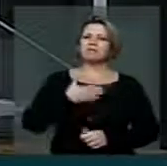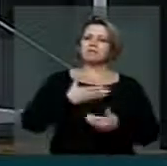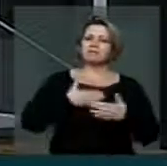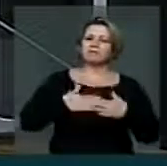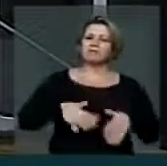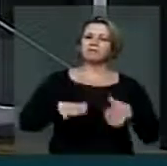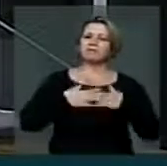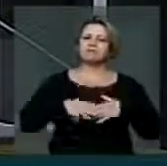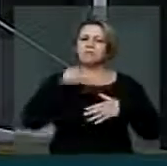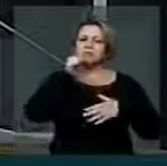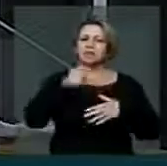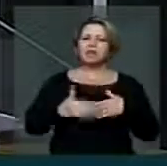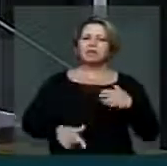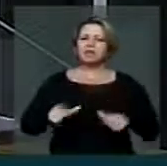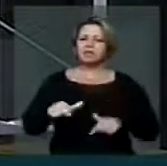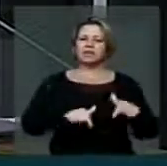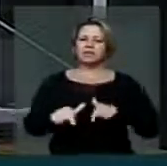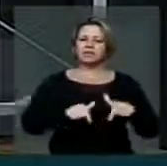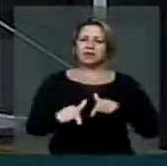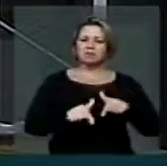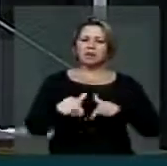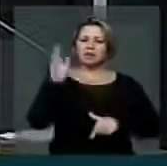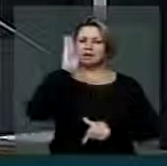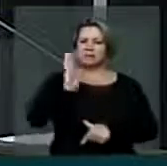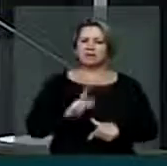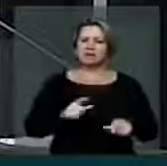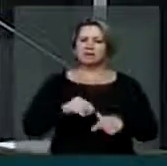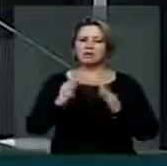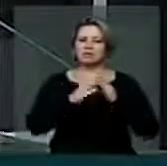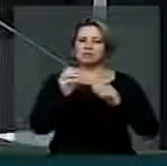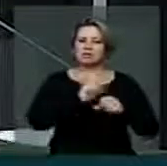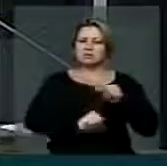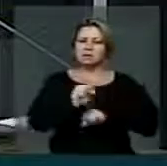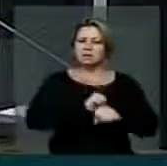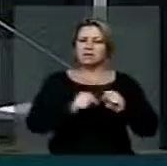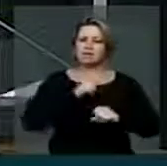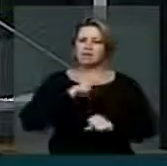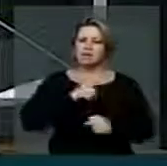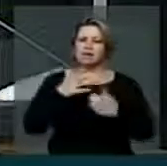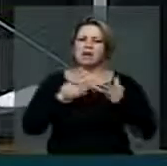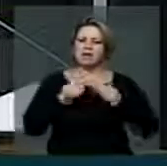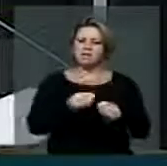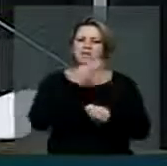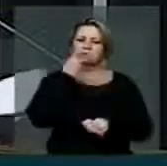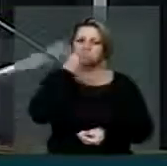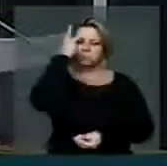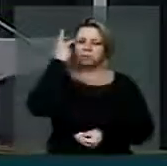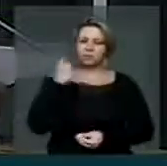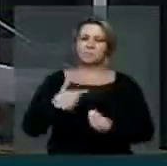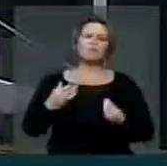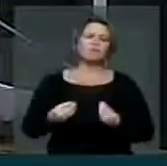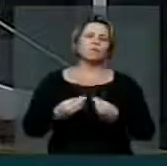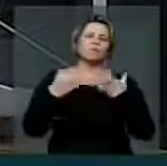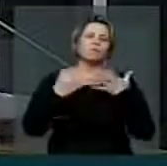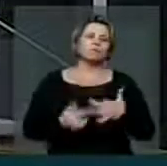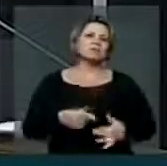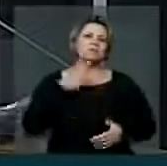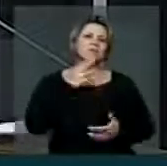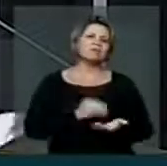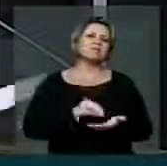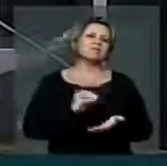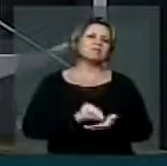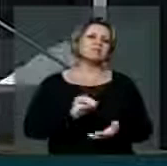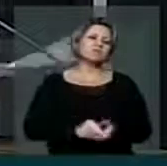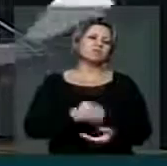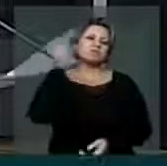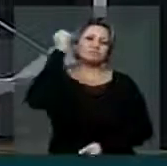as trabalhadoras domésticas, dignas de todo respeito. Não se explica com aquela agressão,